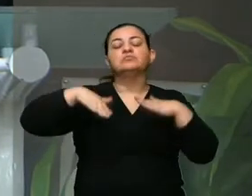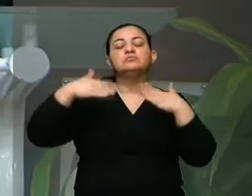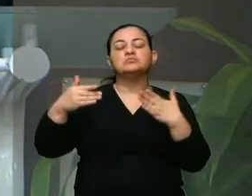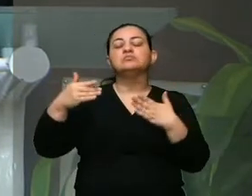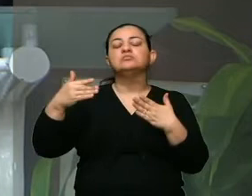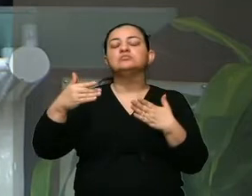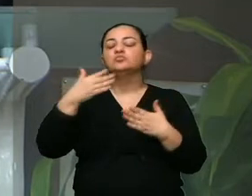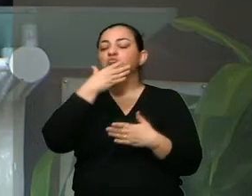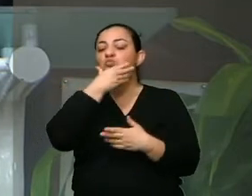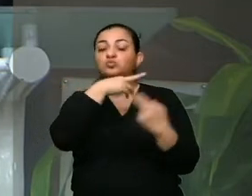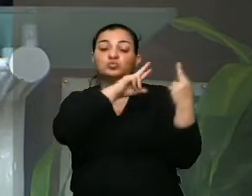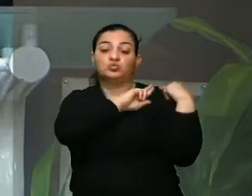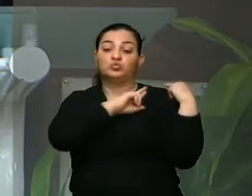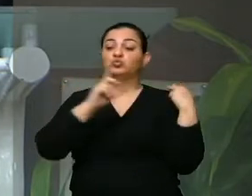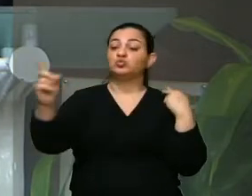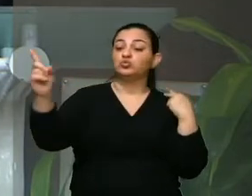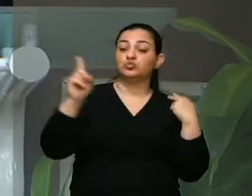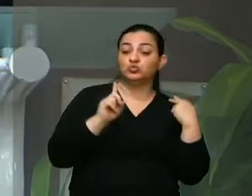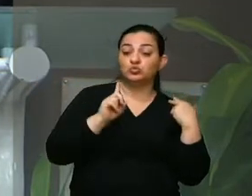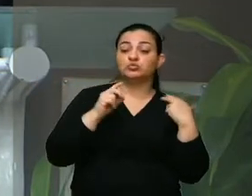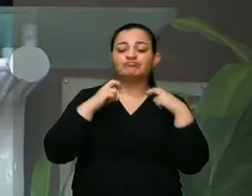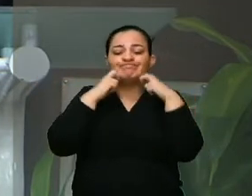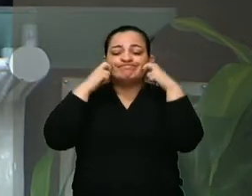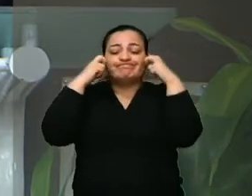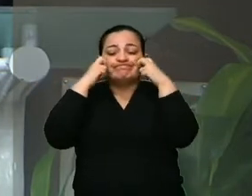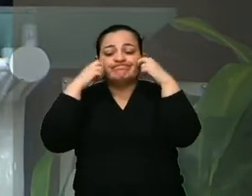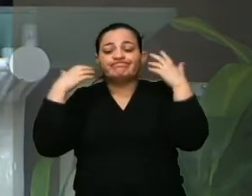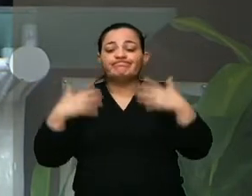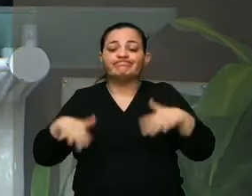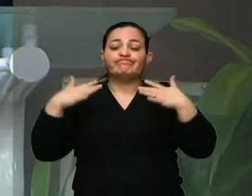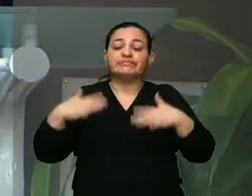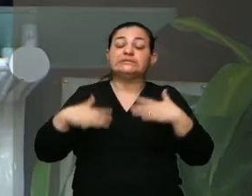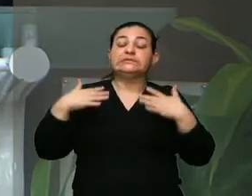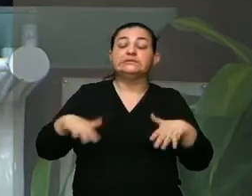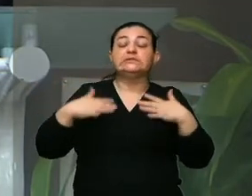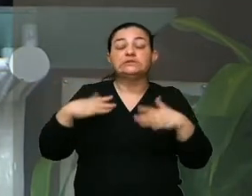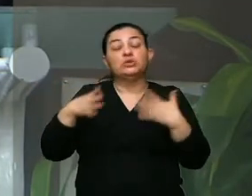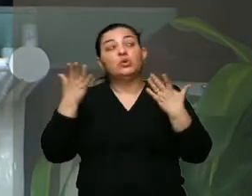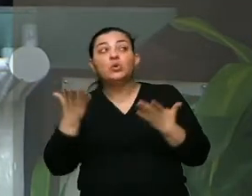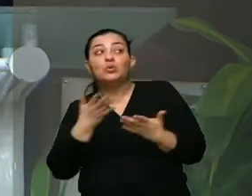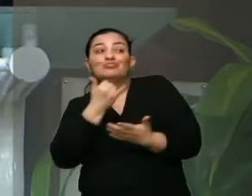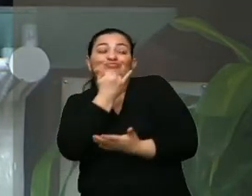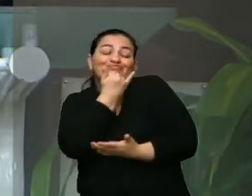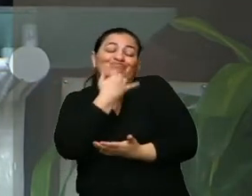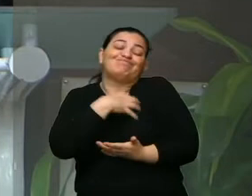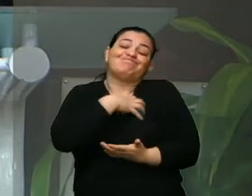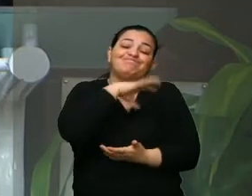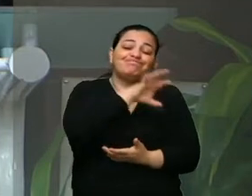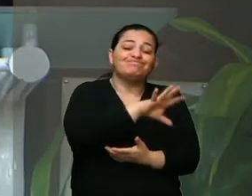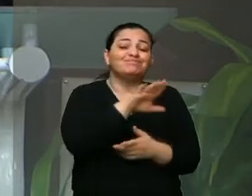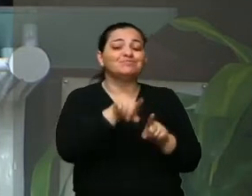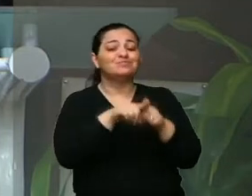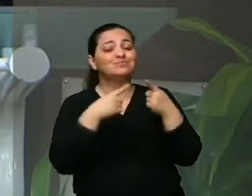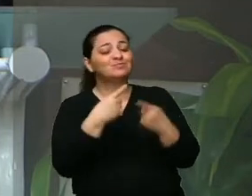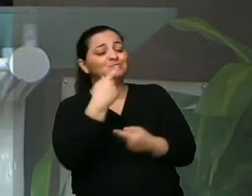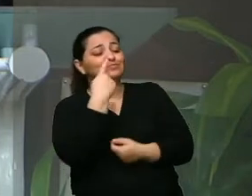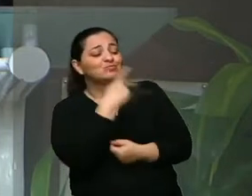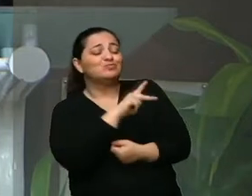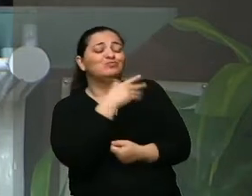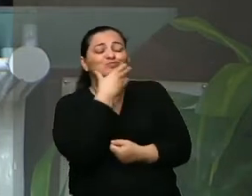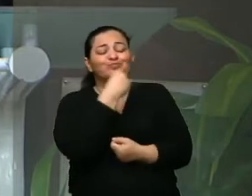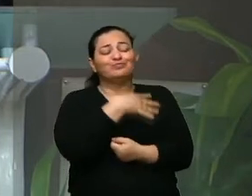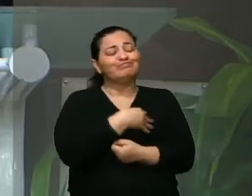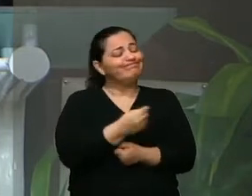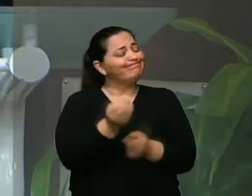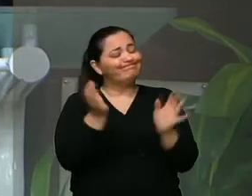chegava envergonhado perante o pai dizia senhor sinto muito em dizer mas seu